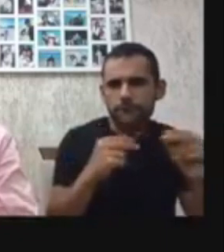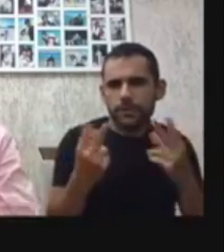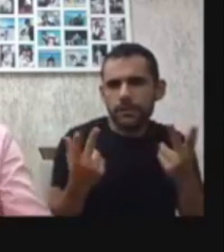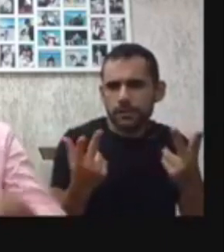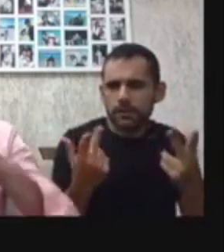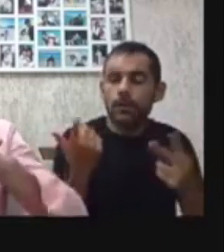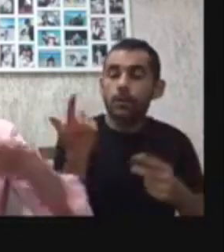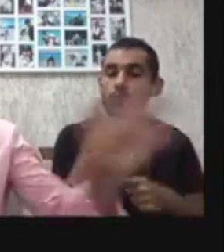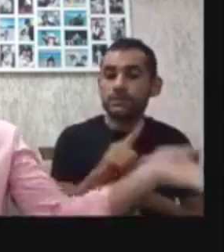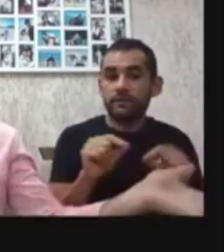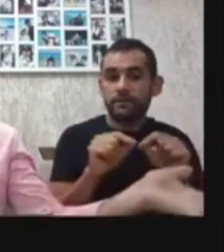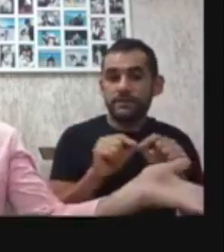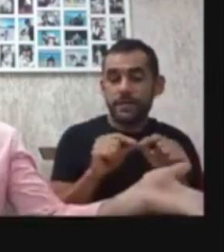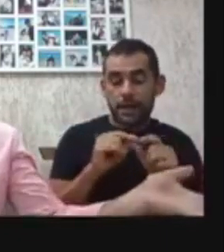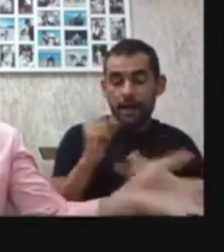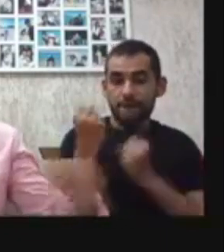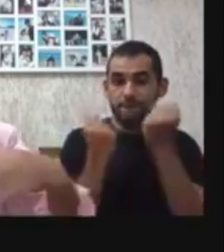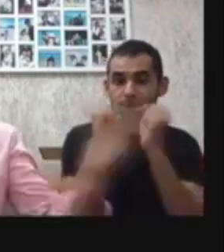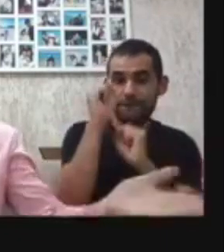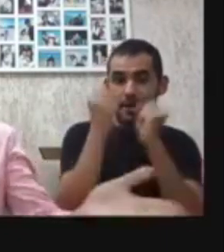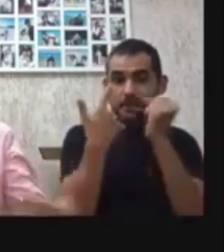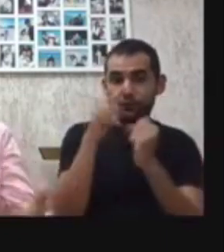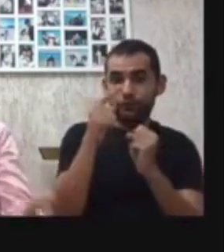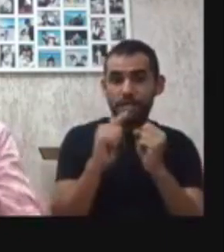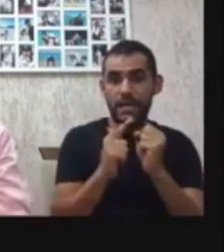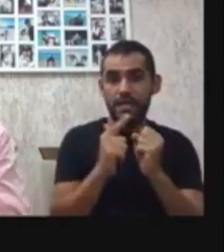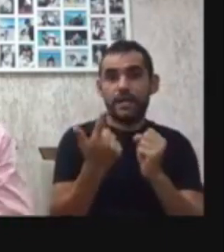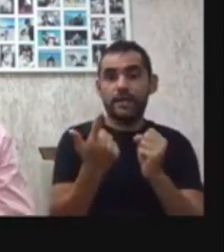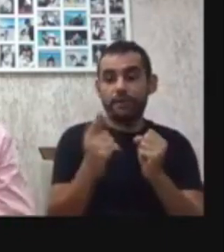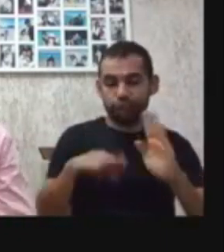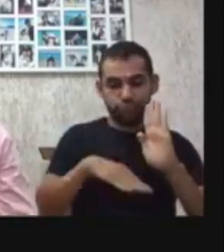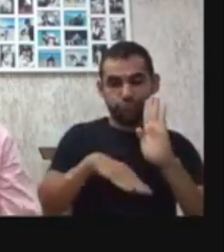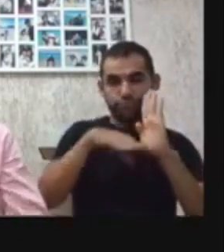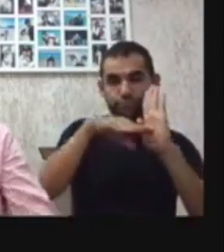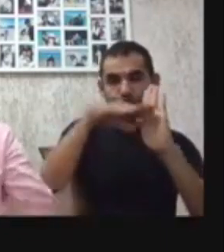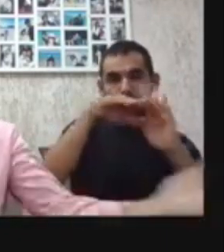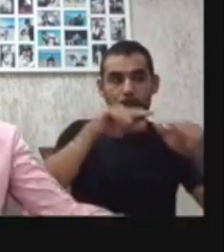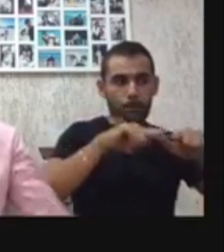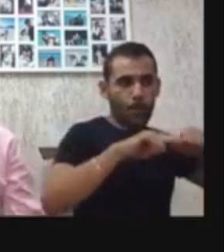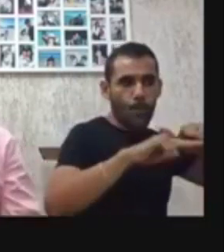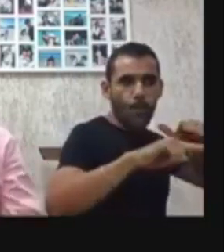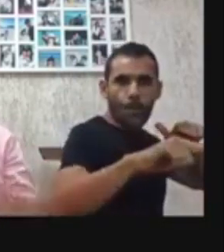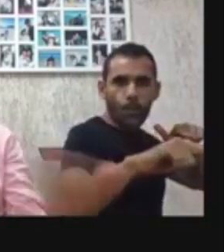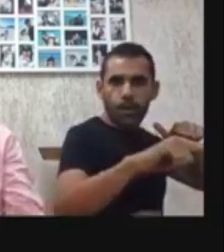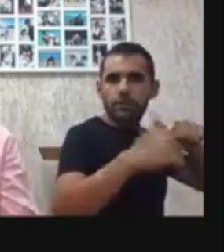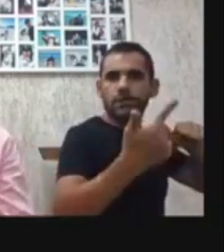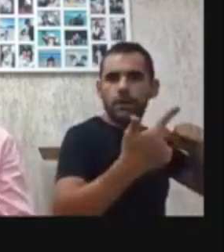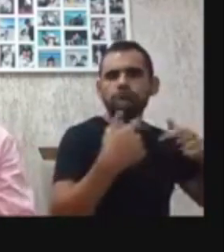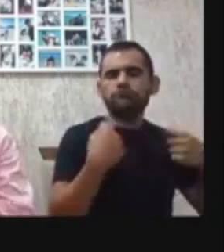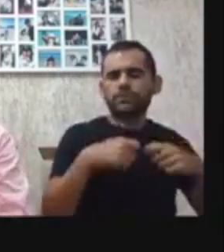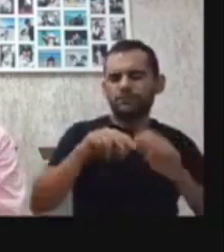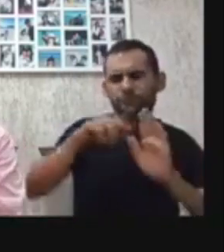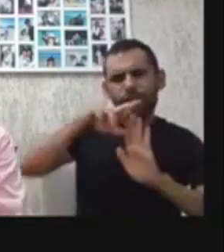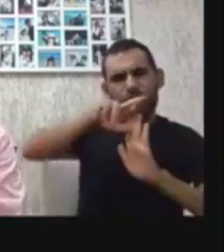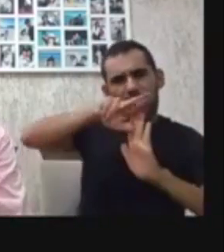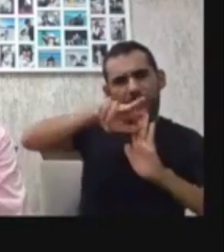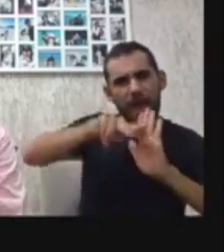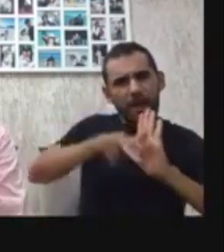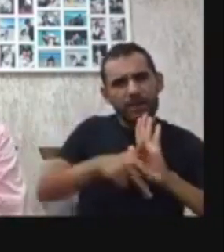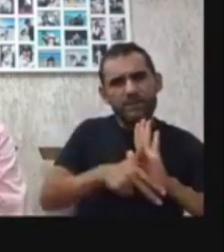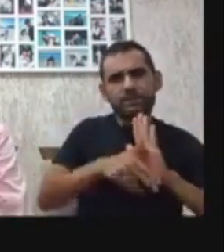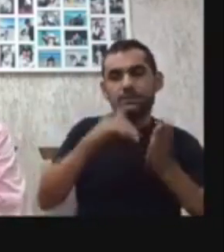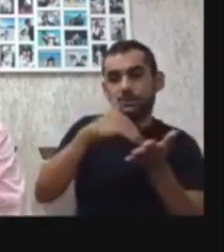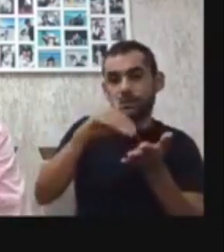ser feita, que essa fábrica não tem andares, é plana. Quem sabe lá pode virar todas as secretarias, diversas secretarias da nossa